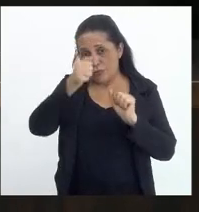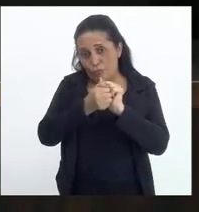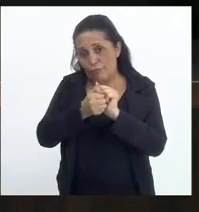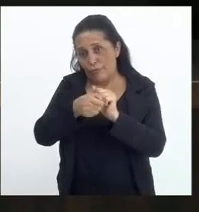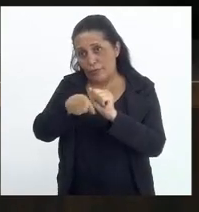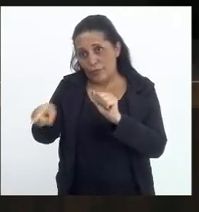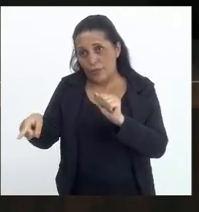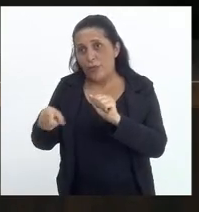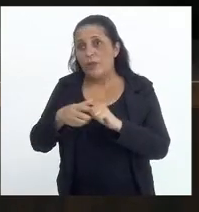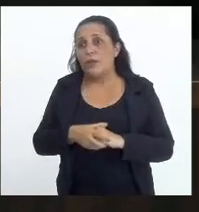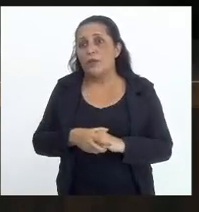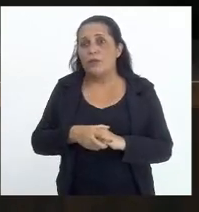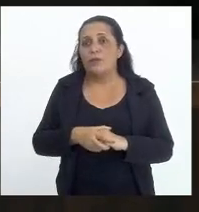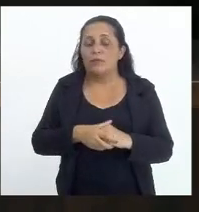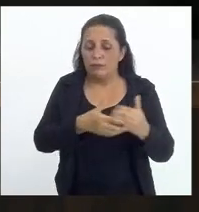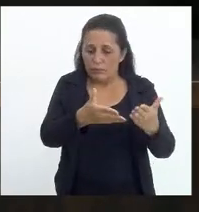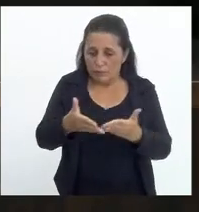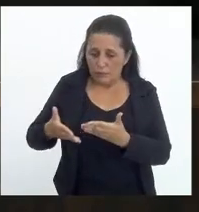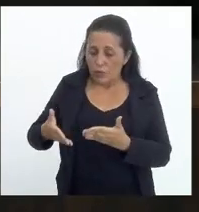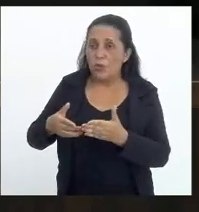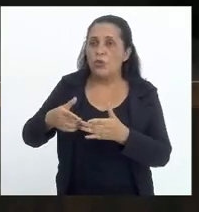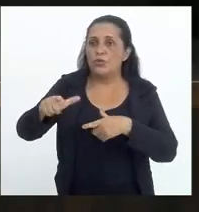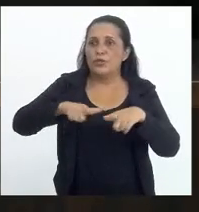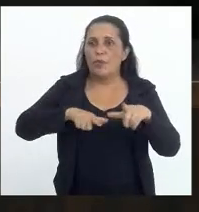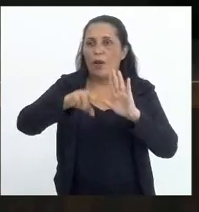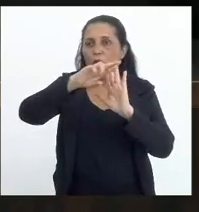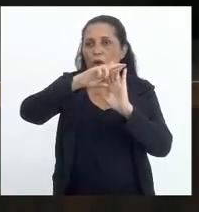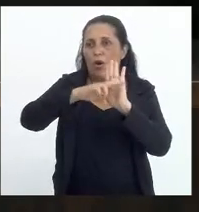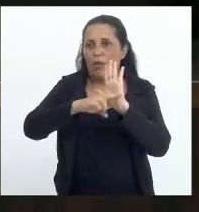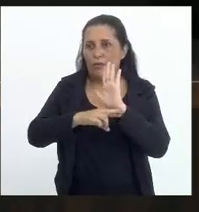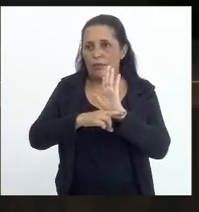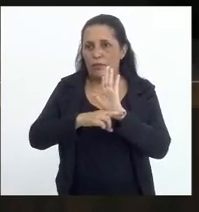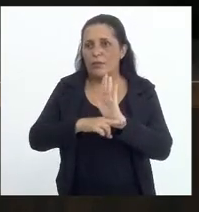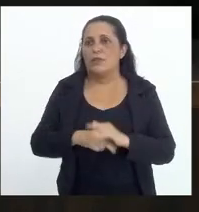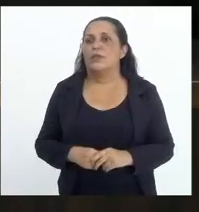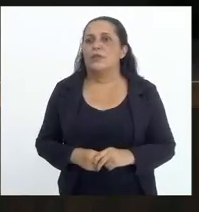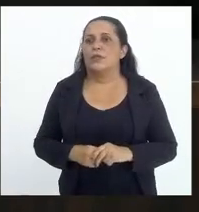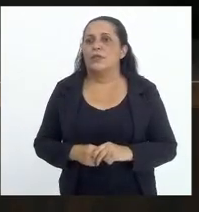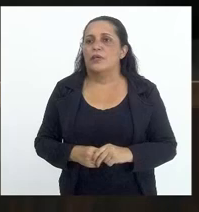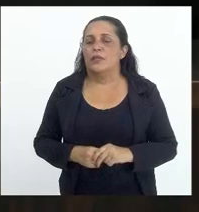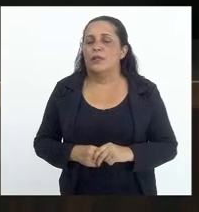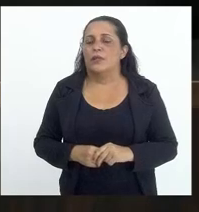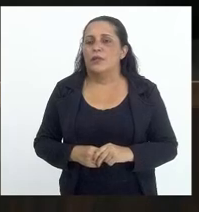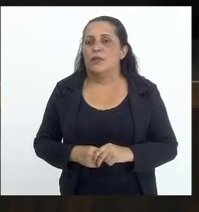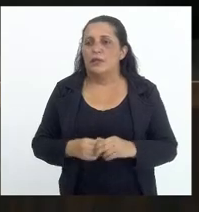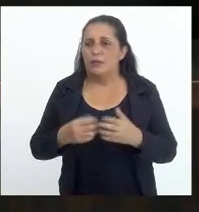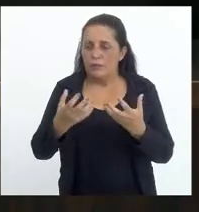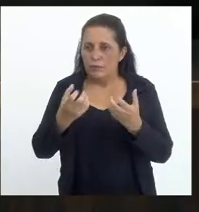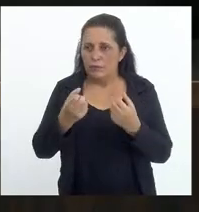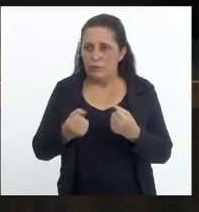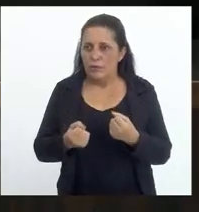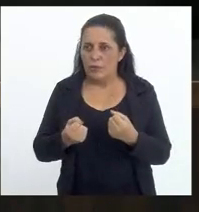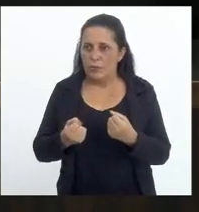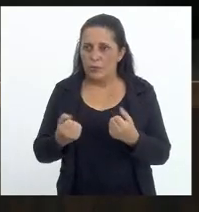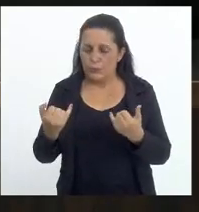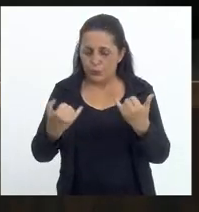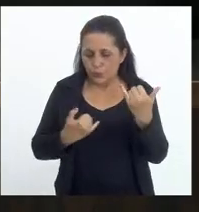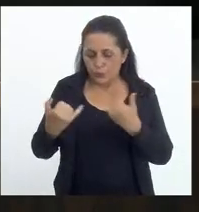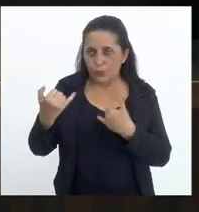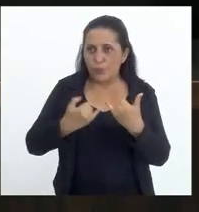Então, presidente, chama os trabalhos à ordem e vamos ouvir o líder do governo, o deputado Márcio Pacheco, sempre